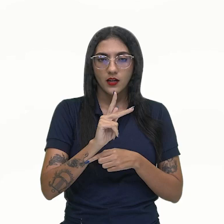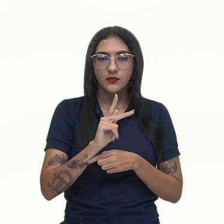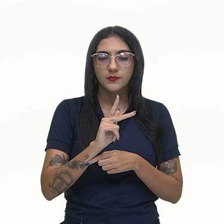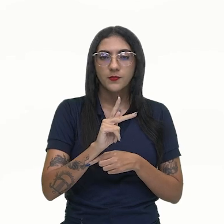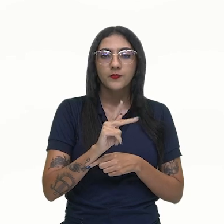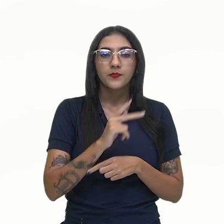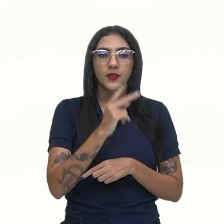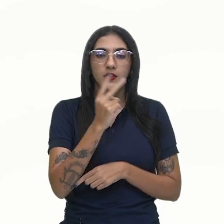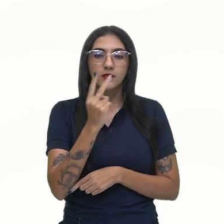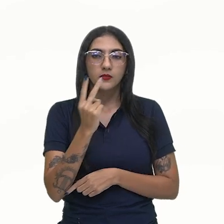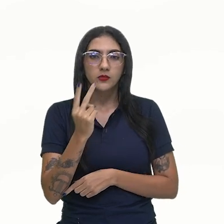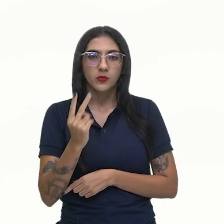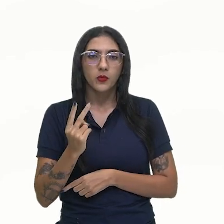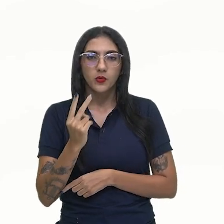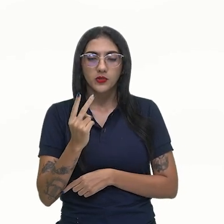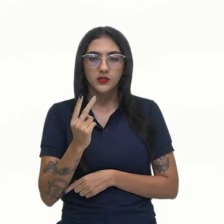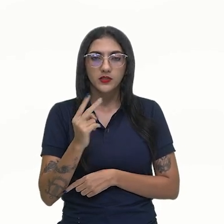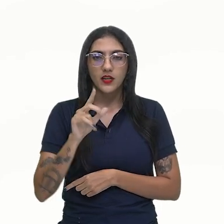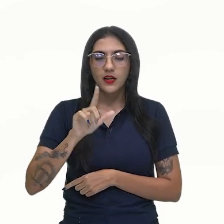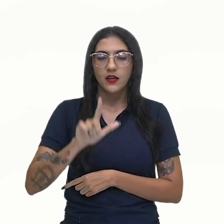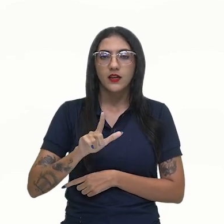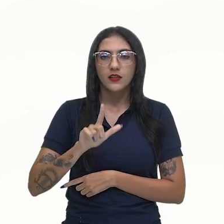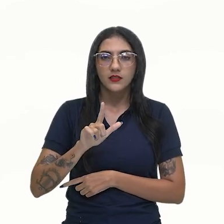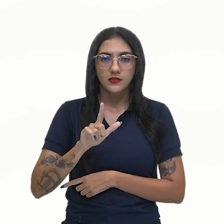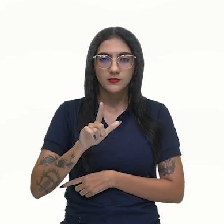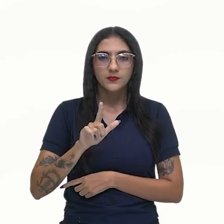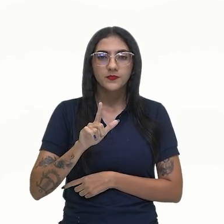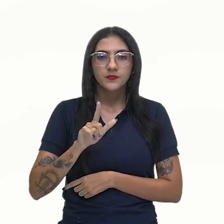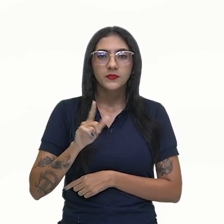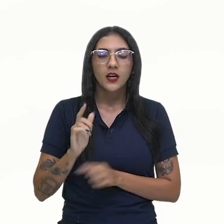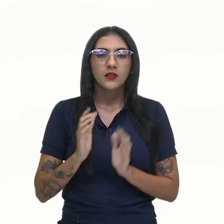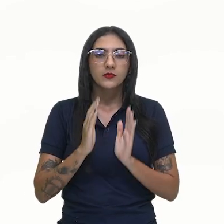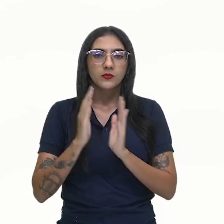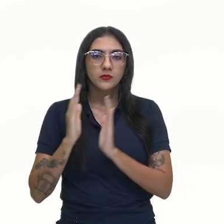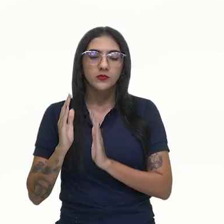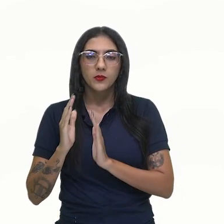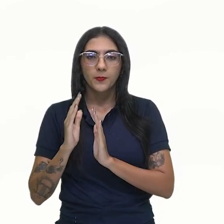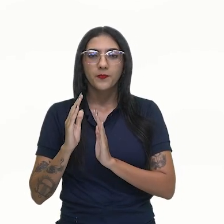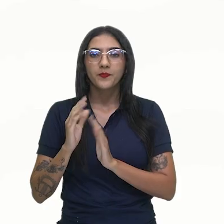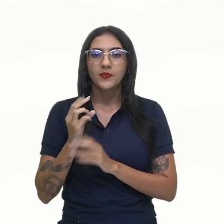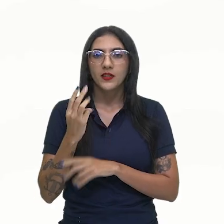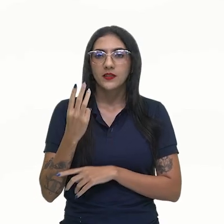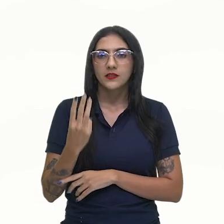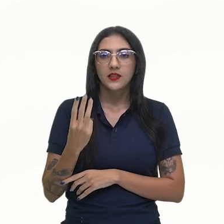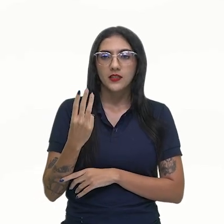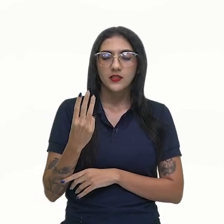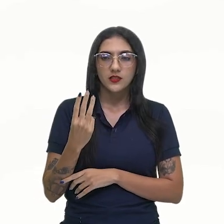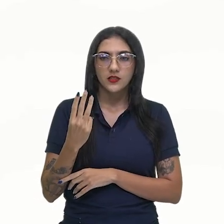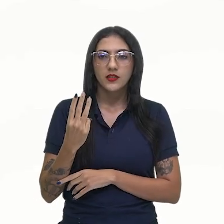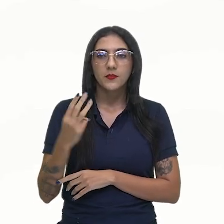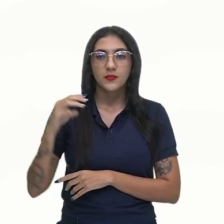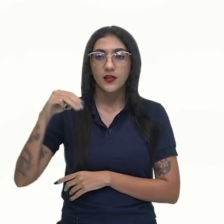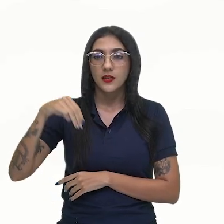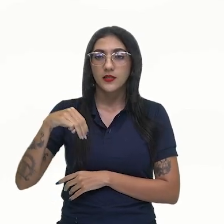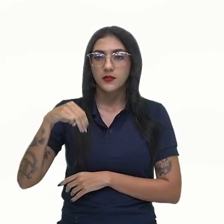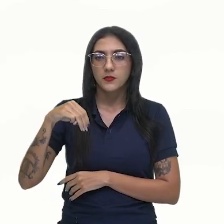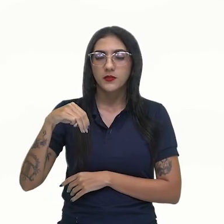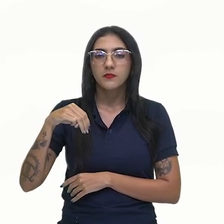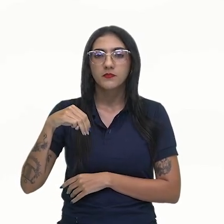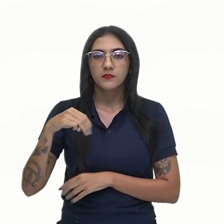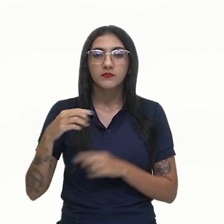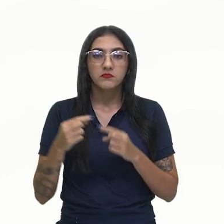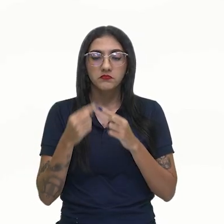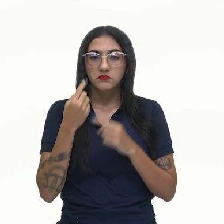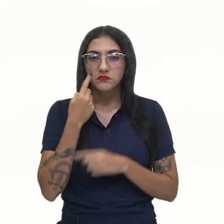2, camada L, tem quantos aqui? Tem 8. E aqui, ó, 3 e 3, camada M, tem